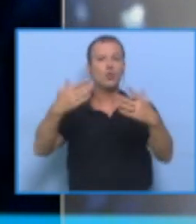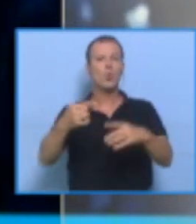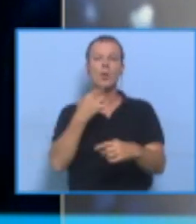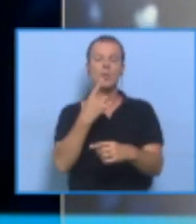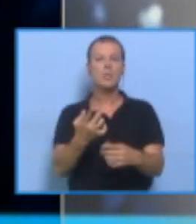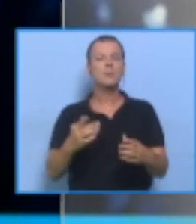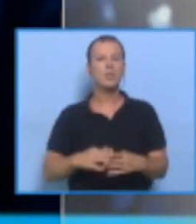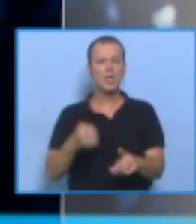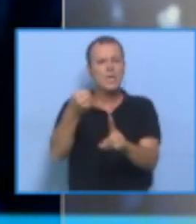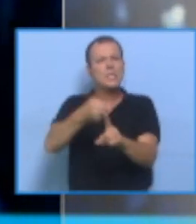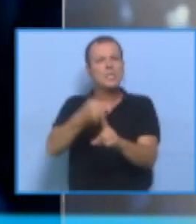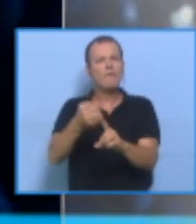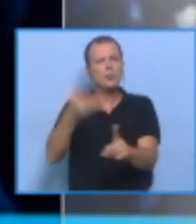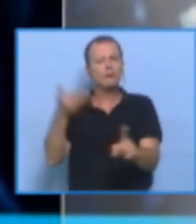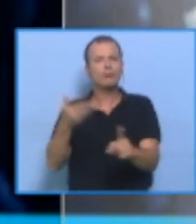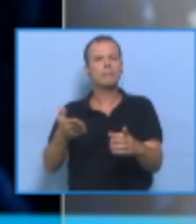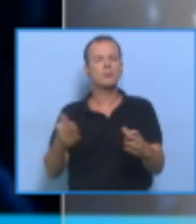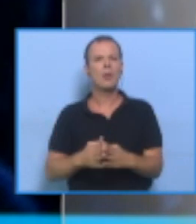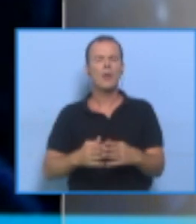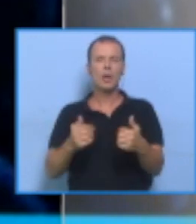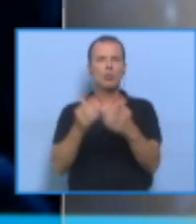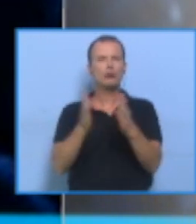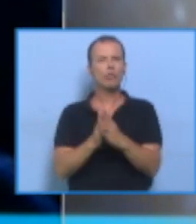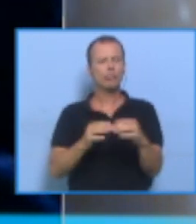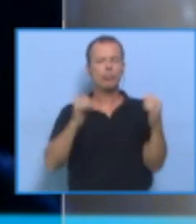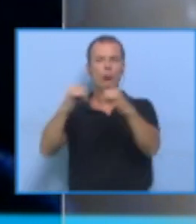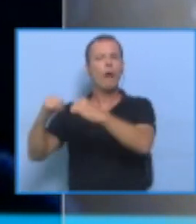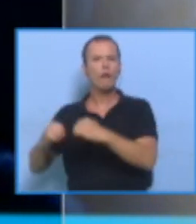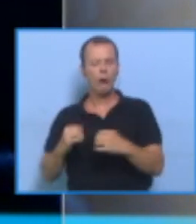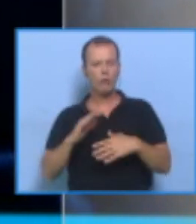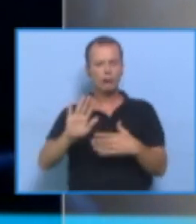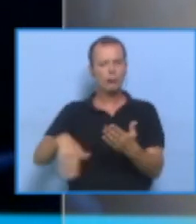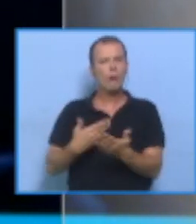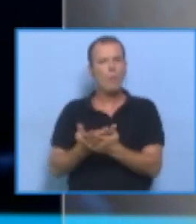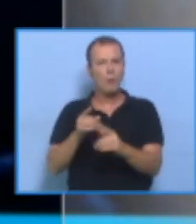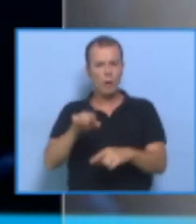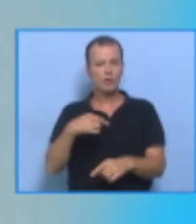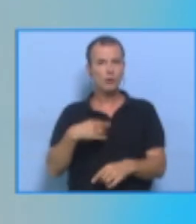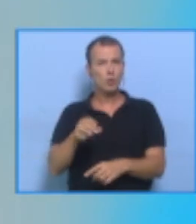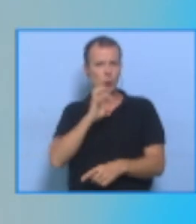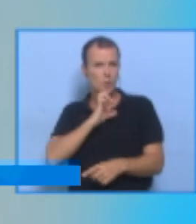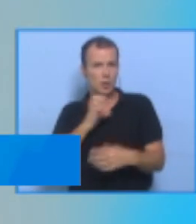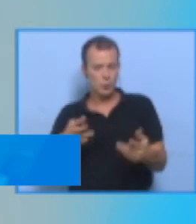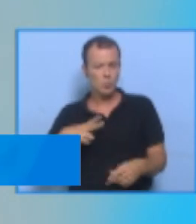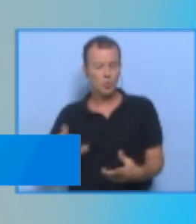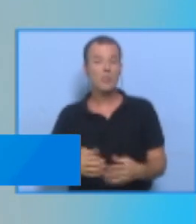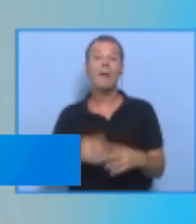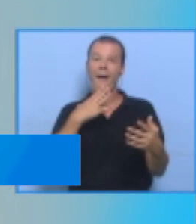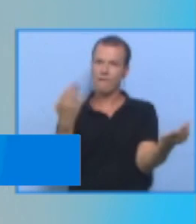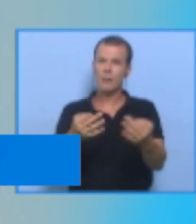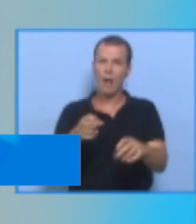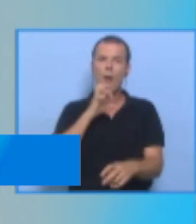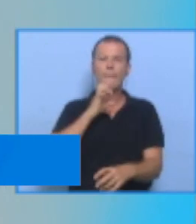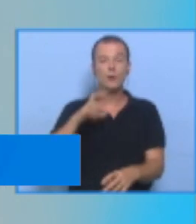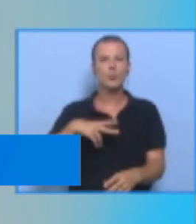referência a desafios muito concretos, aliás, muito em sintonia com as propostas dos bispos portugueses também. É verdade, as propostas dos bispos portugueses